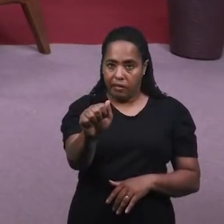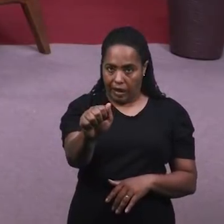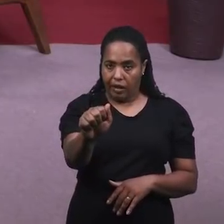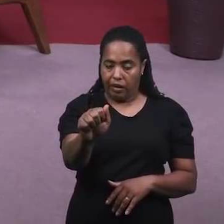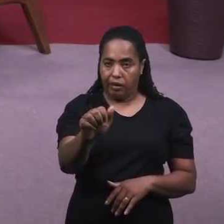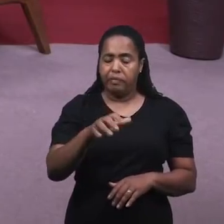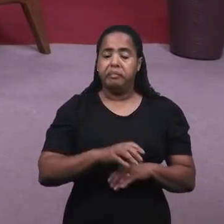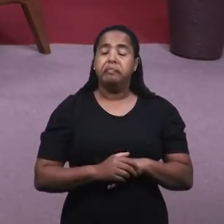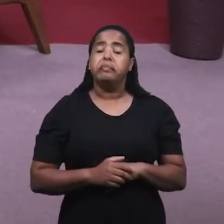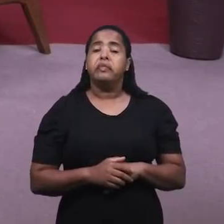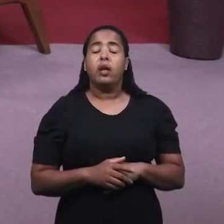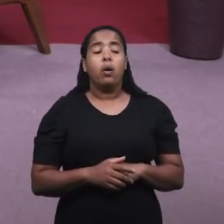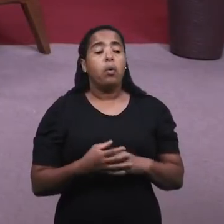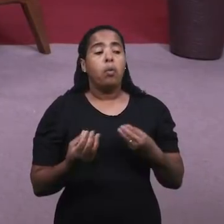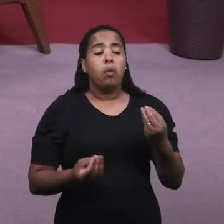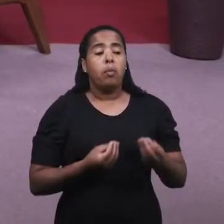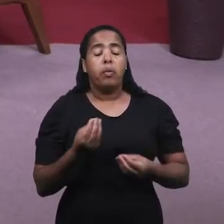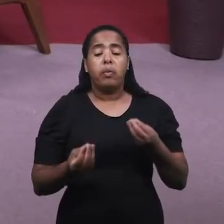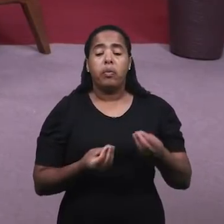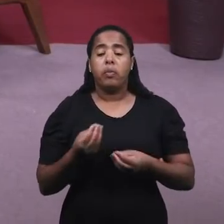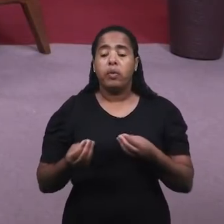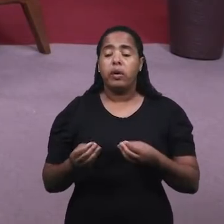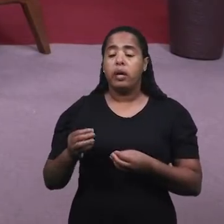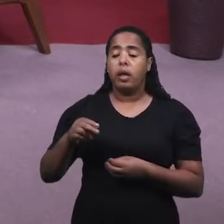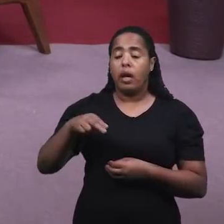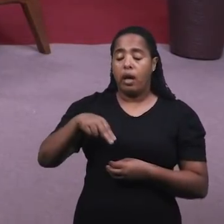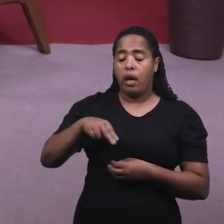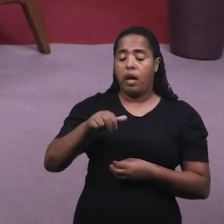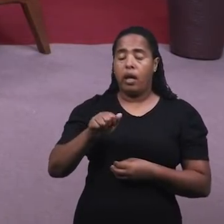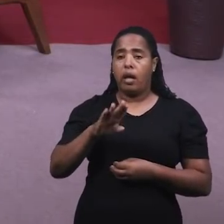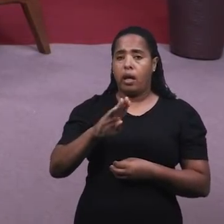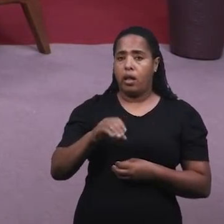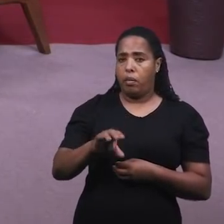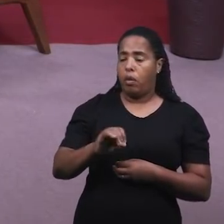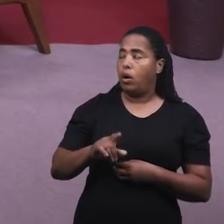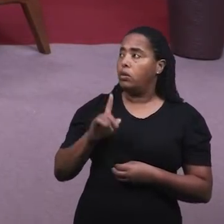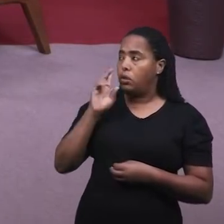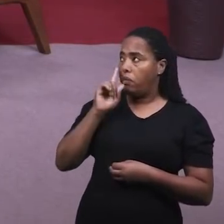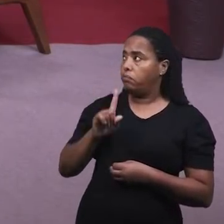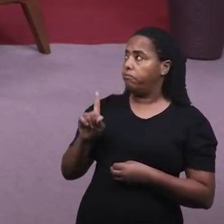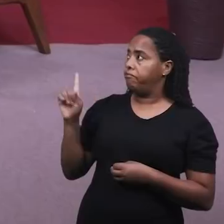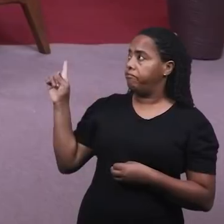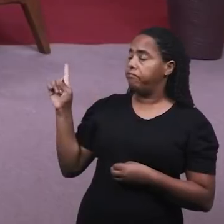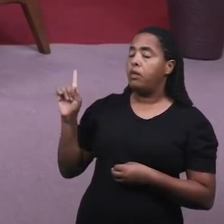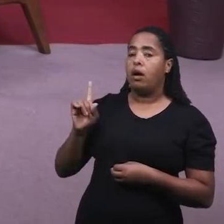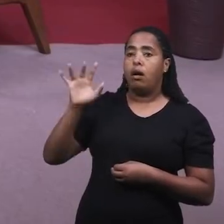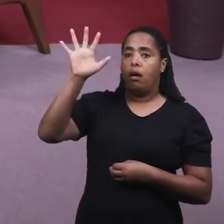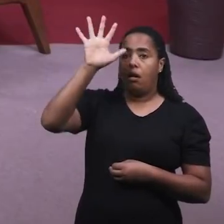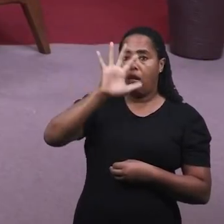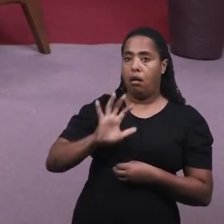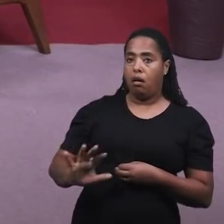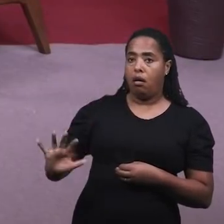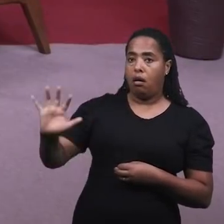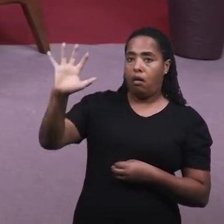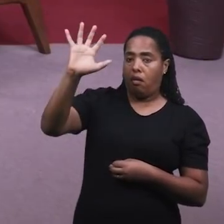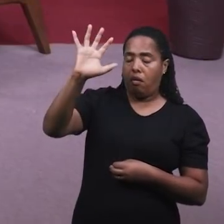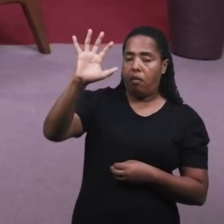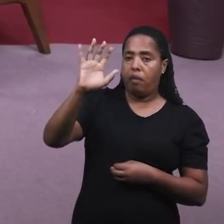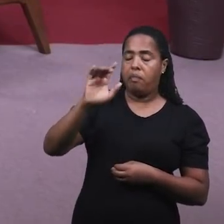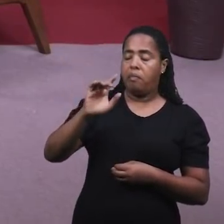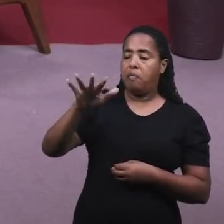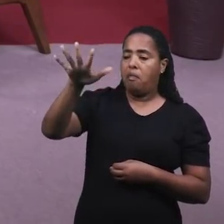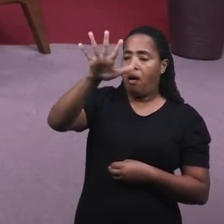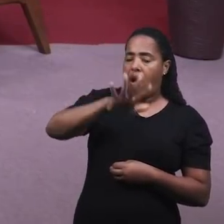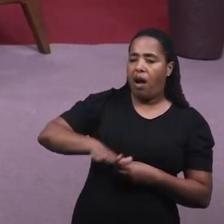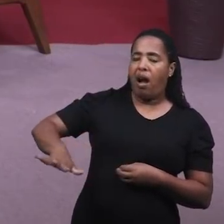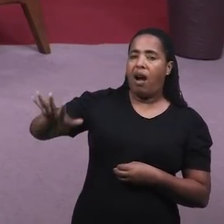pouco, recebera isso, como está aqui o mapa mostrando, uma pausa aqui, a